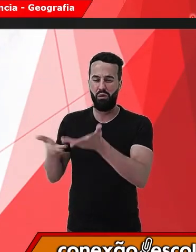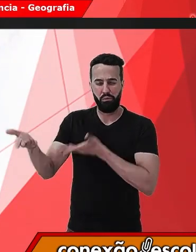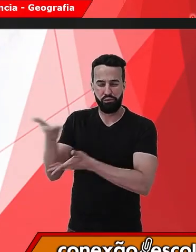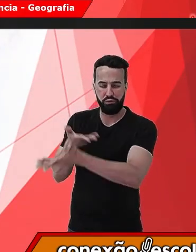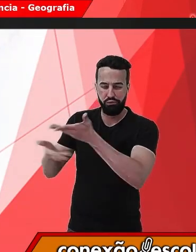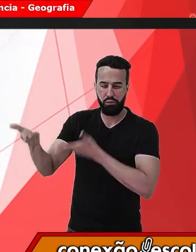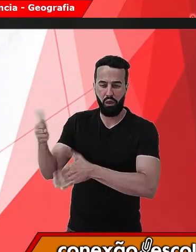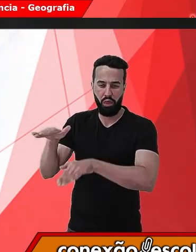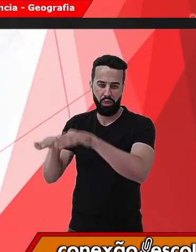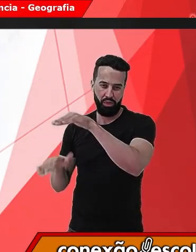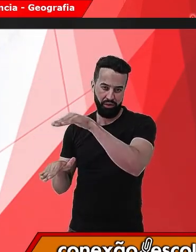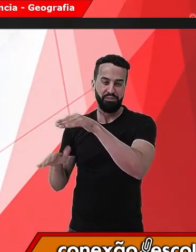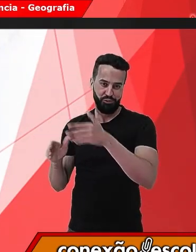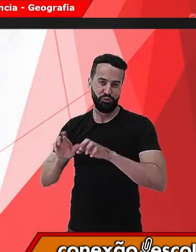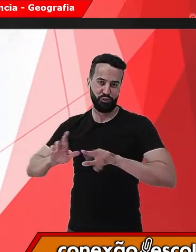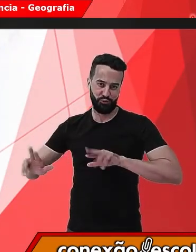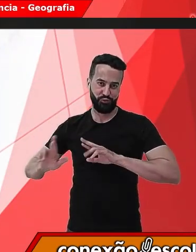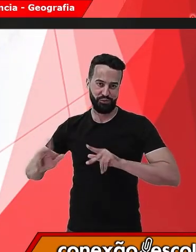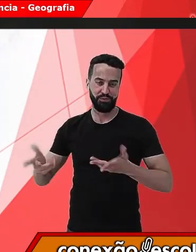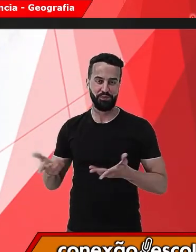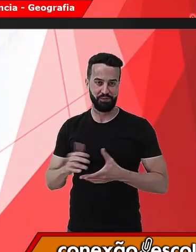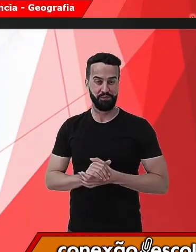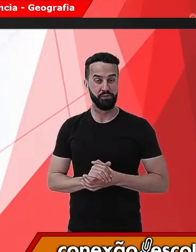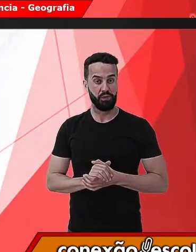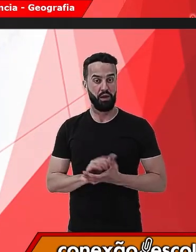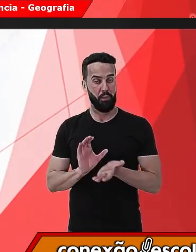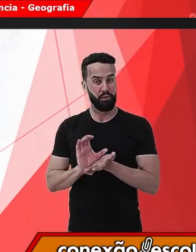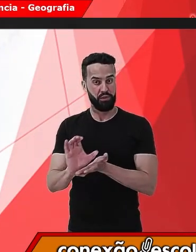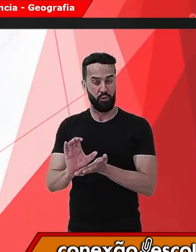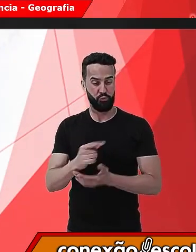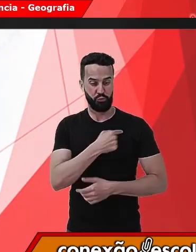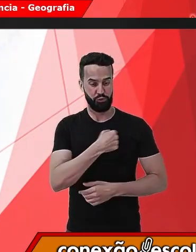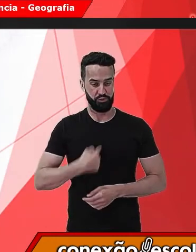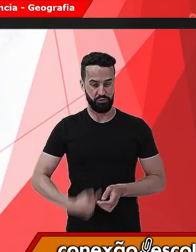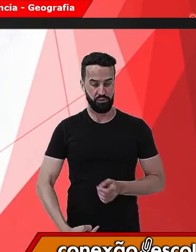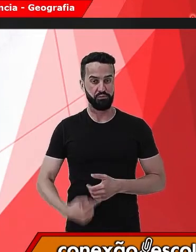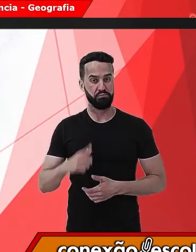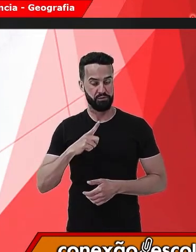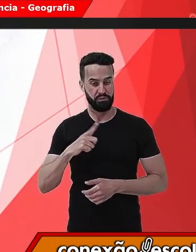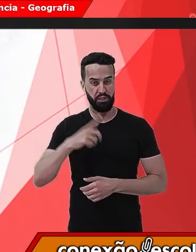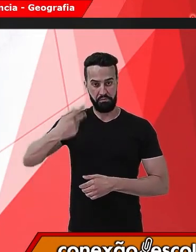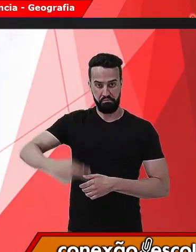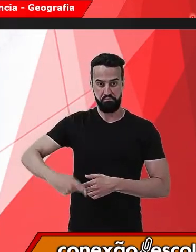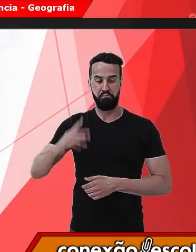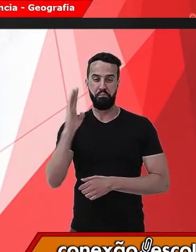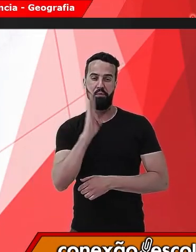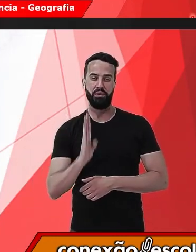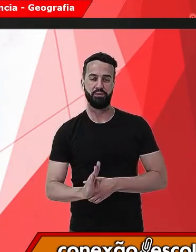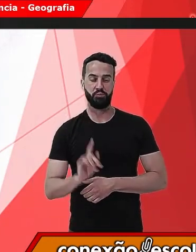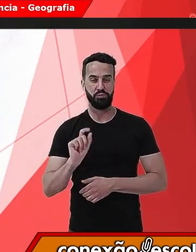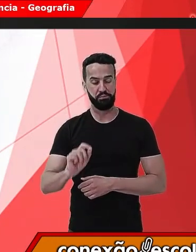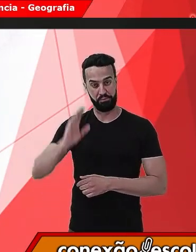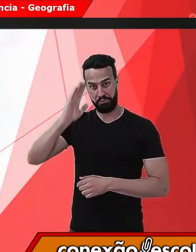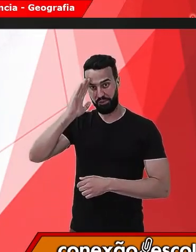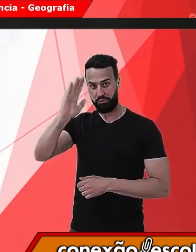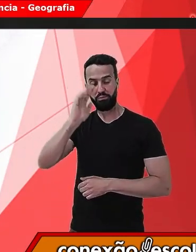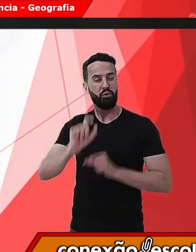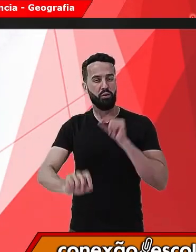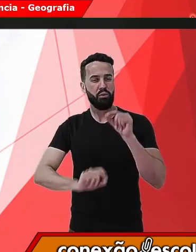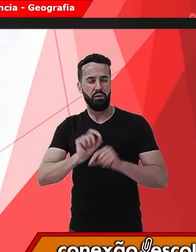principalmente na exploração de petróleo, indústrias processadoras de soja, tão quanto em fazendas produtoras